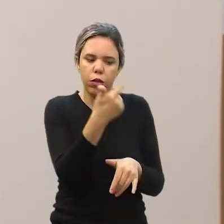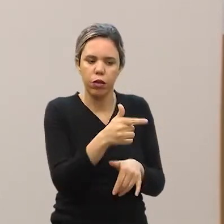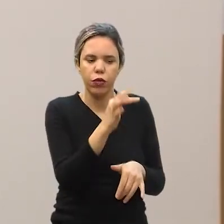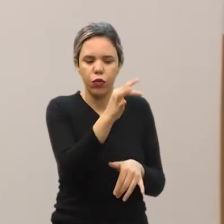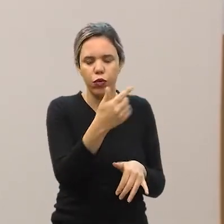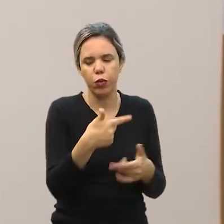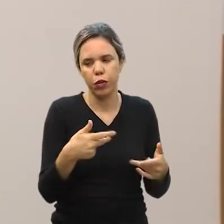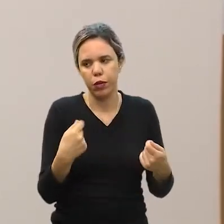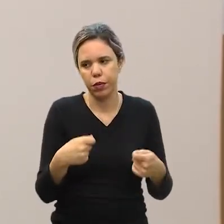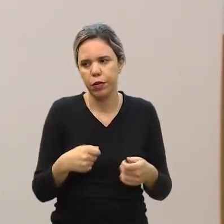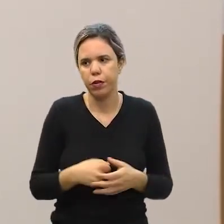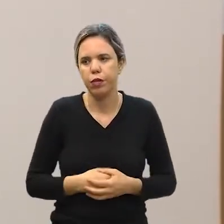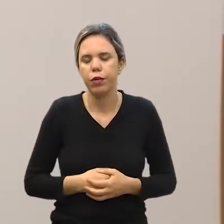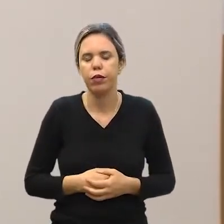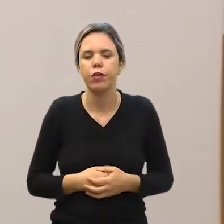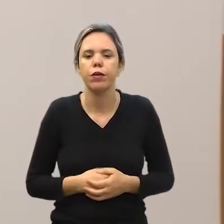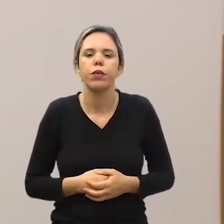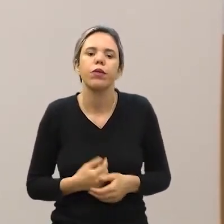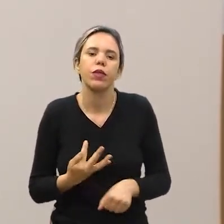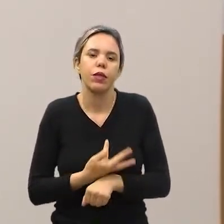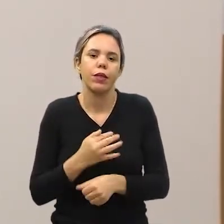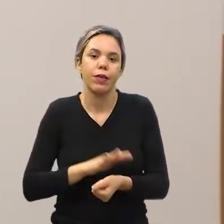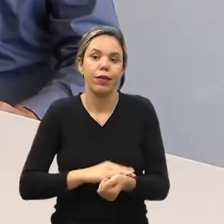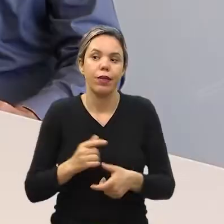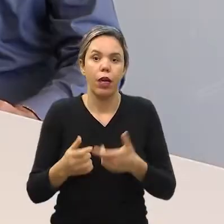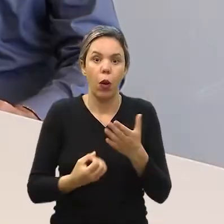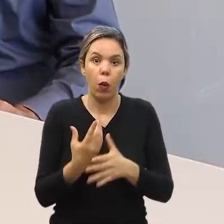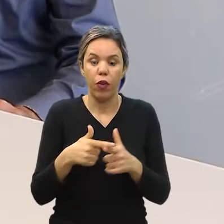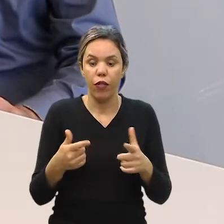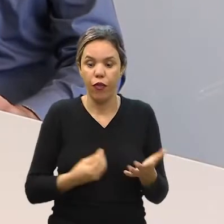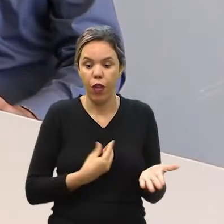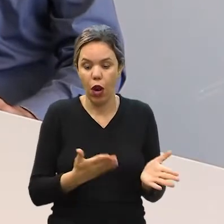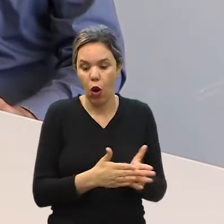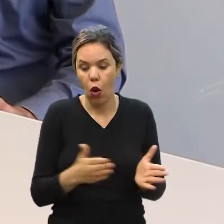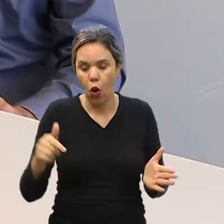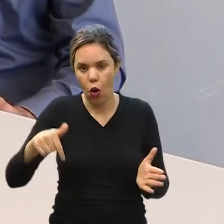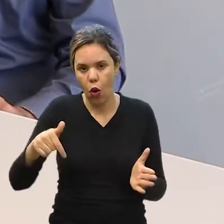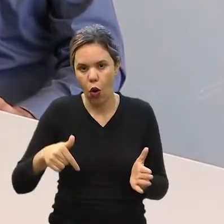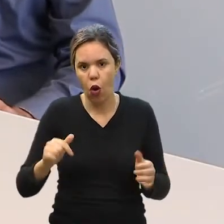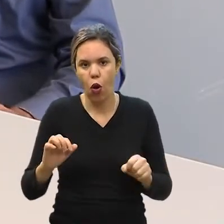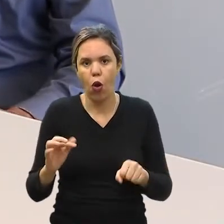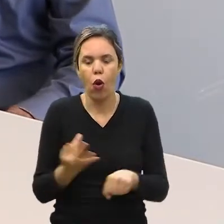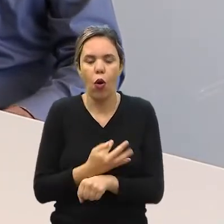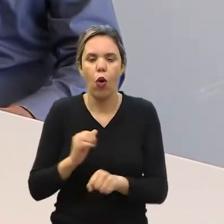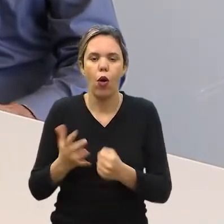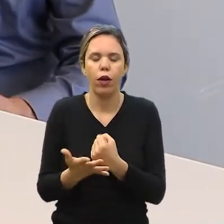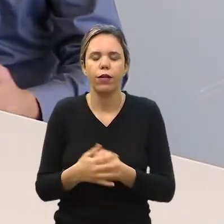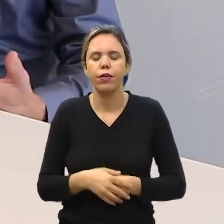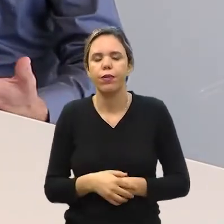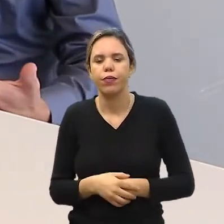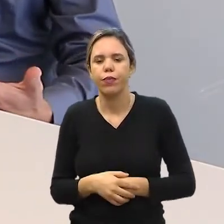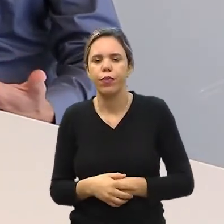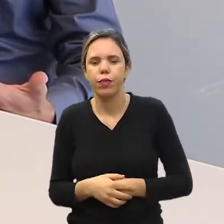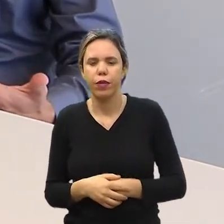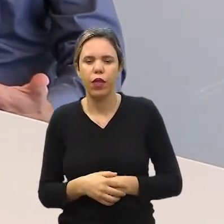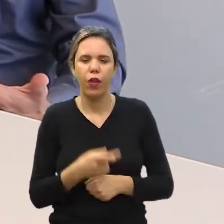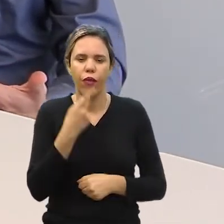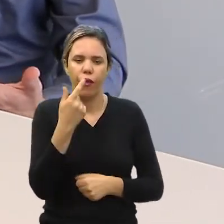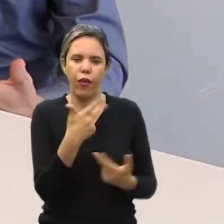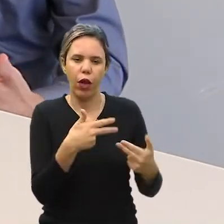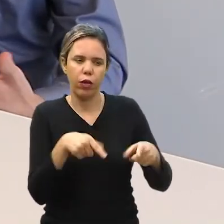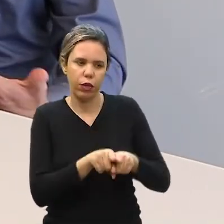para um cenário de dificuldade, um cenário de estresse, igual a gente está vivendo aqui com a crise do coronavírus. E por falar em